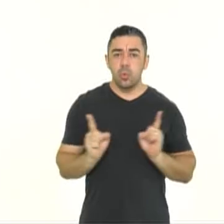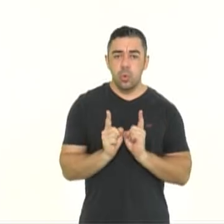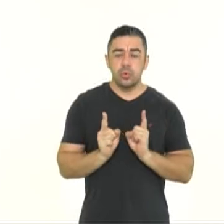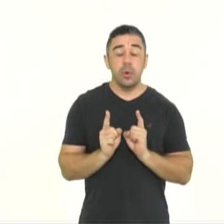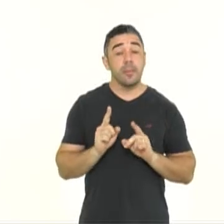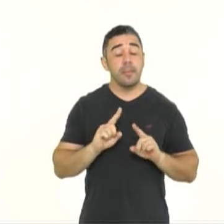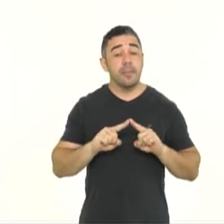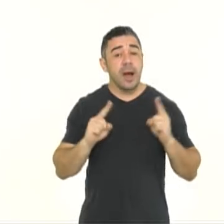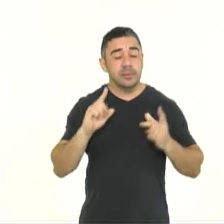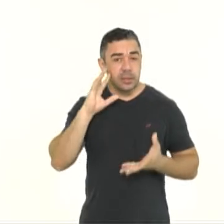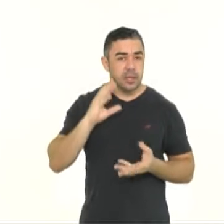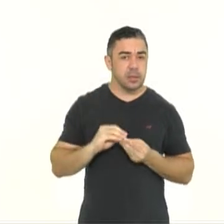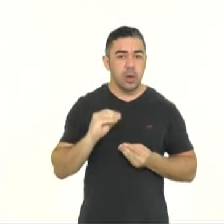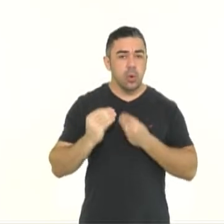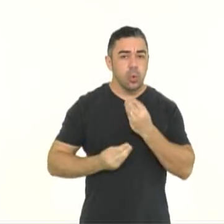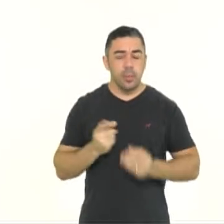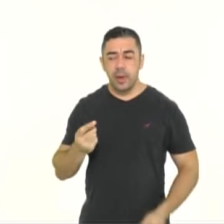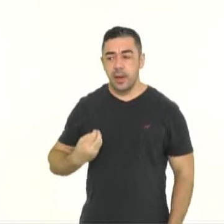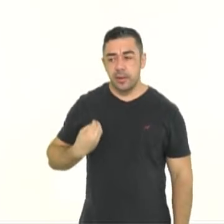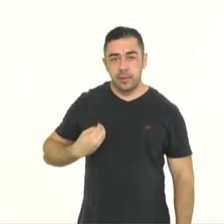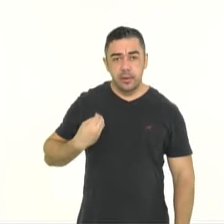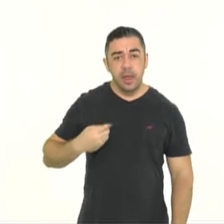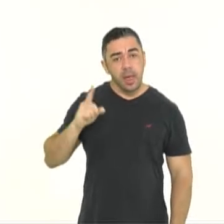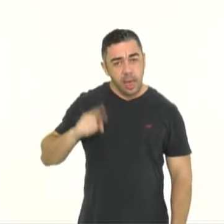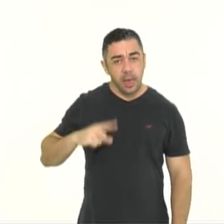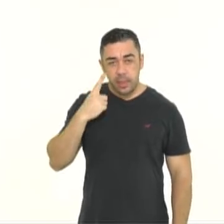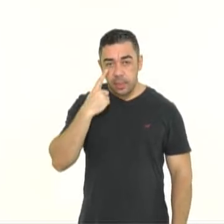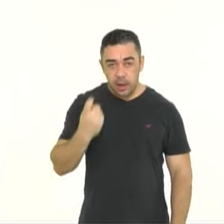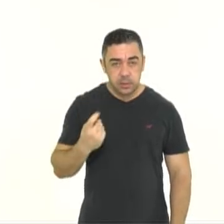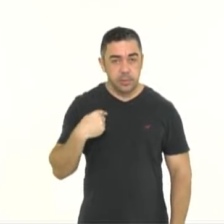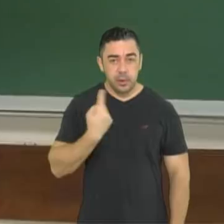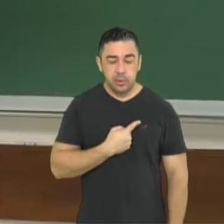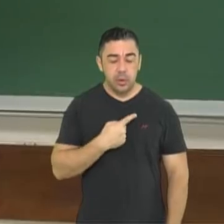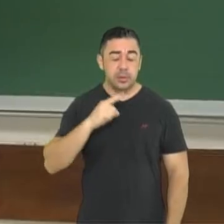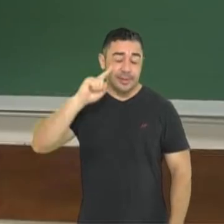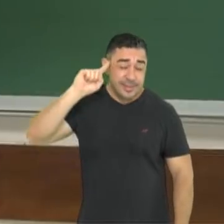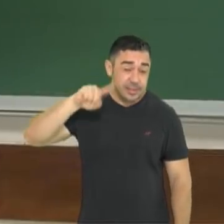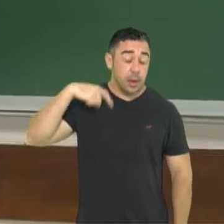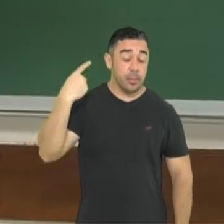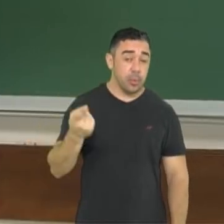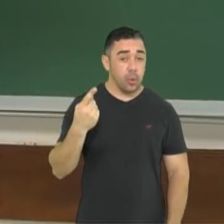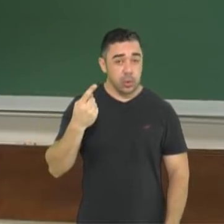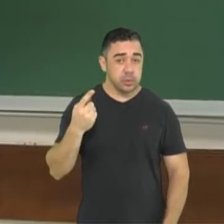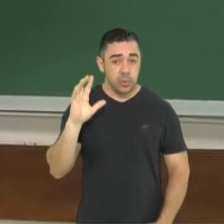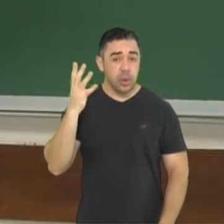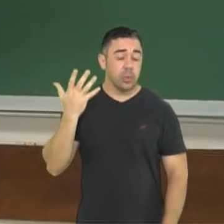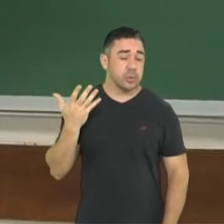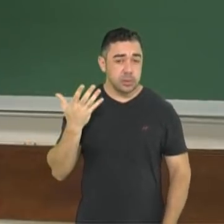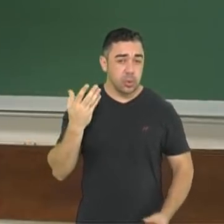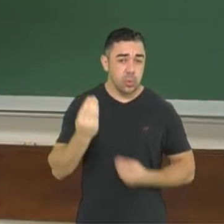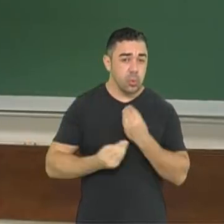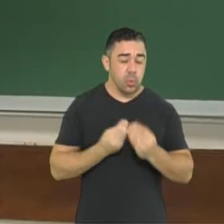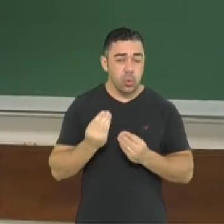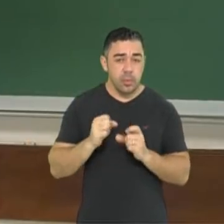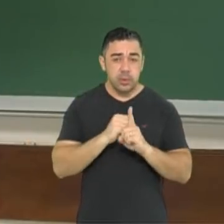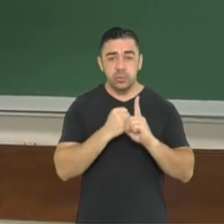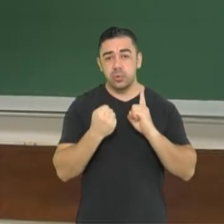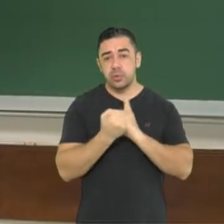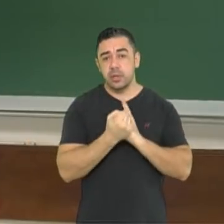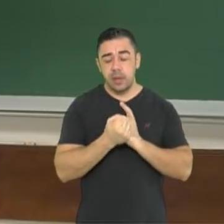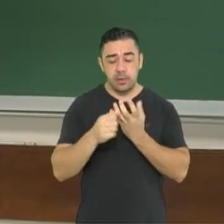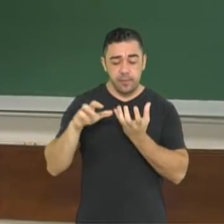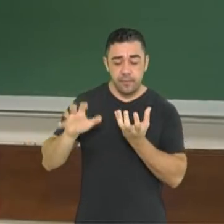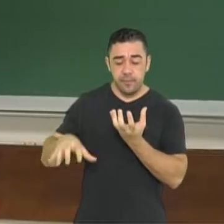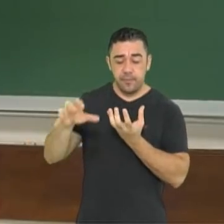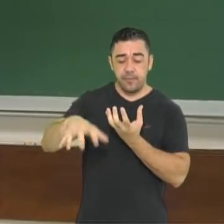mas entendermos a sua existência é interessante para, inclusive, pós-Império Carolíngio, com a sociedade feudal que vocês